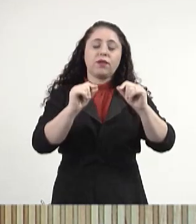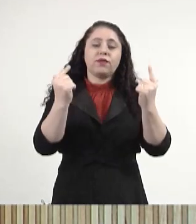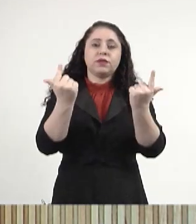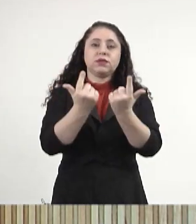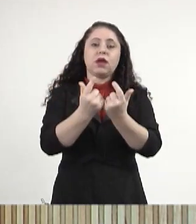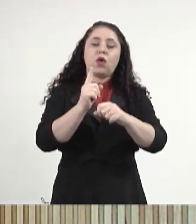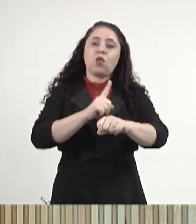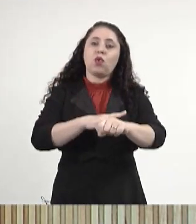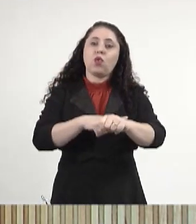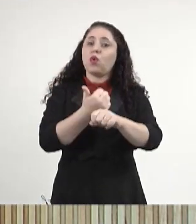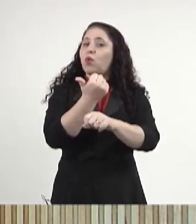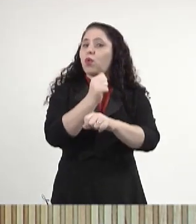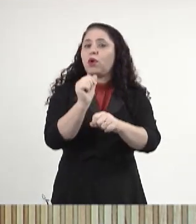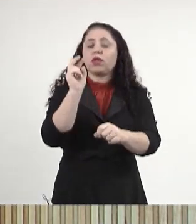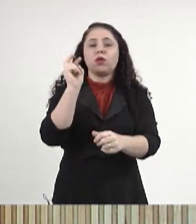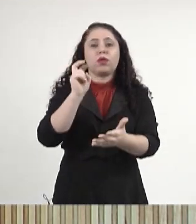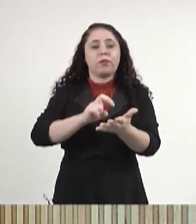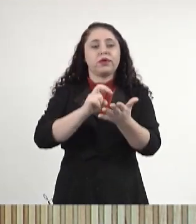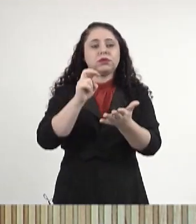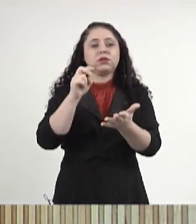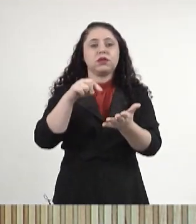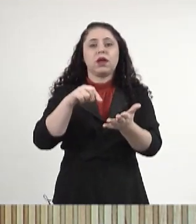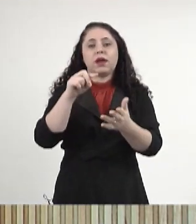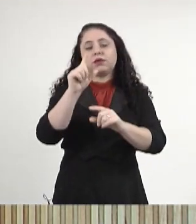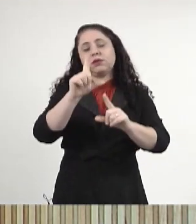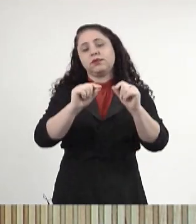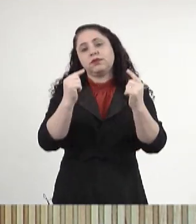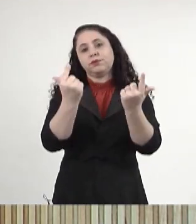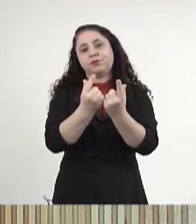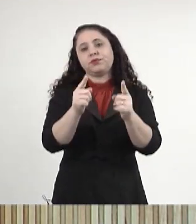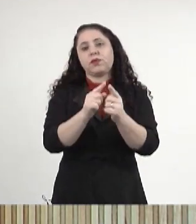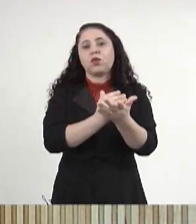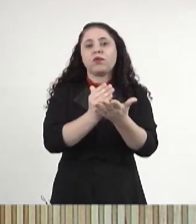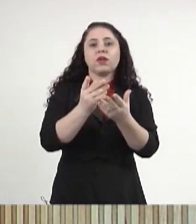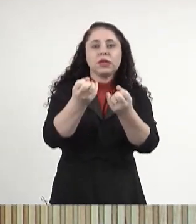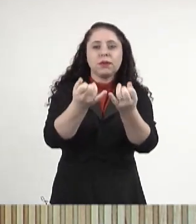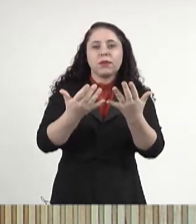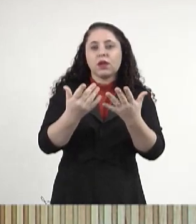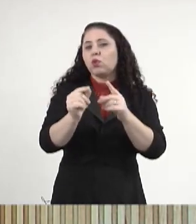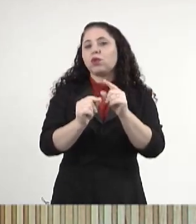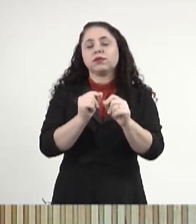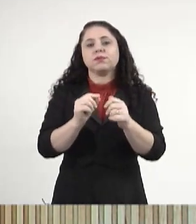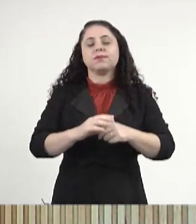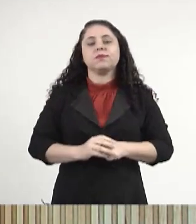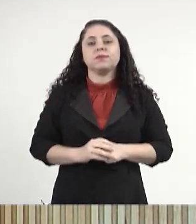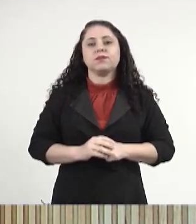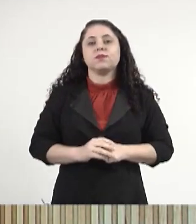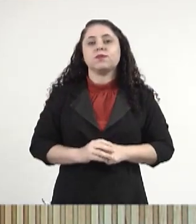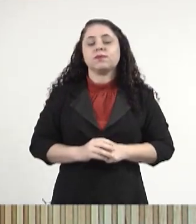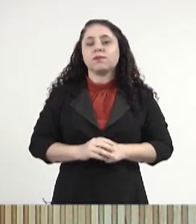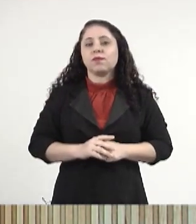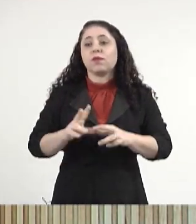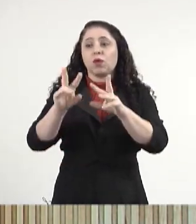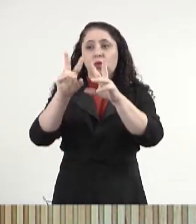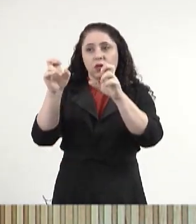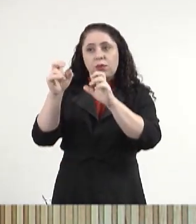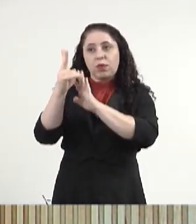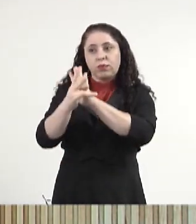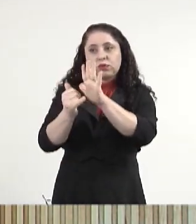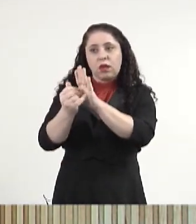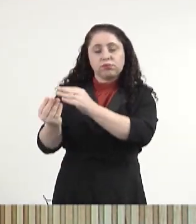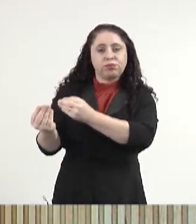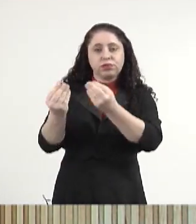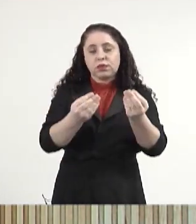sempre a partir das 8 horas da manhã, aqui na TV Alemes. A gente começa falando sobre a devolução de uma matéria pelo